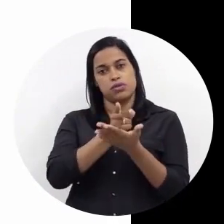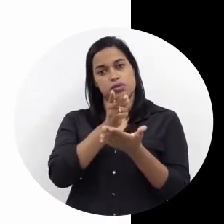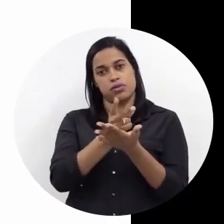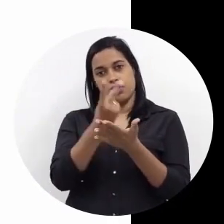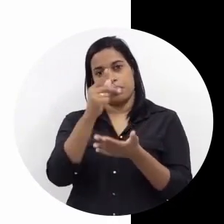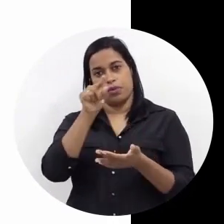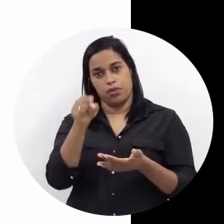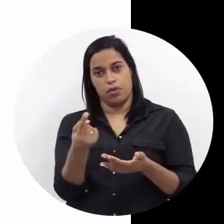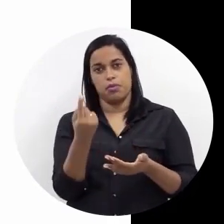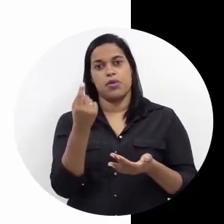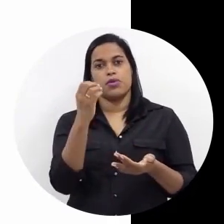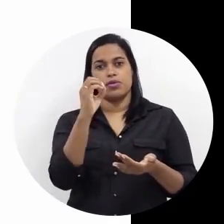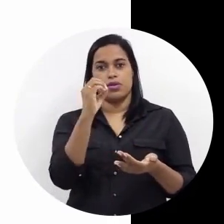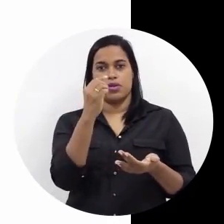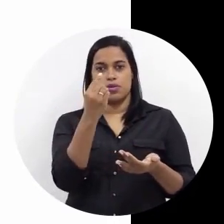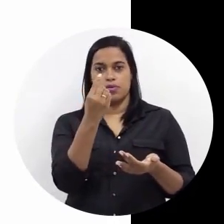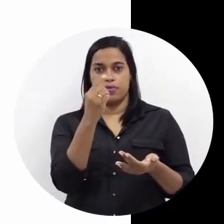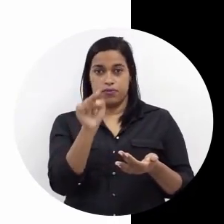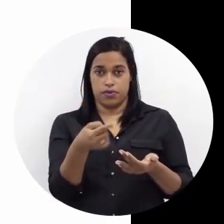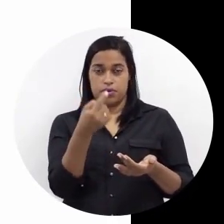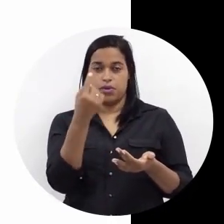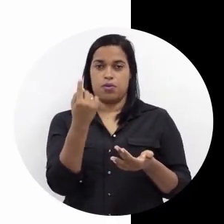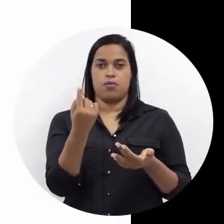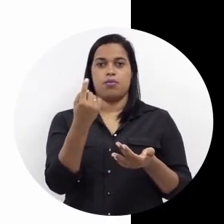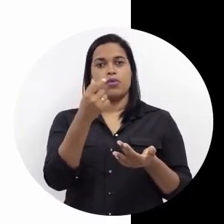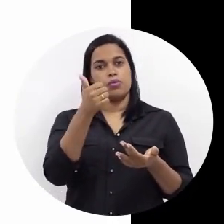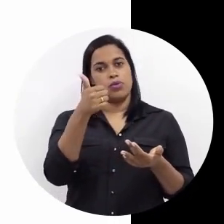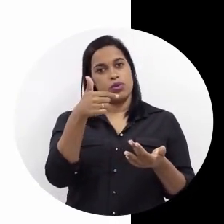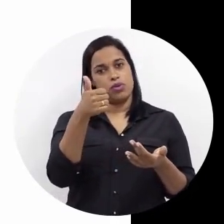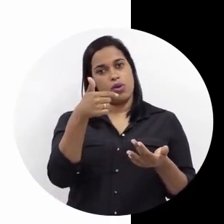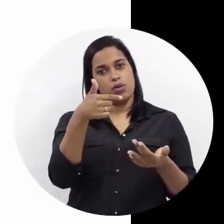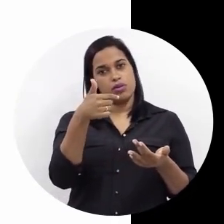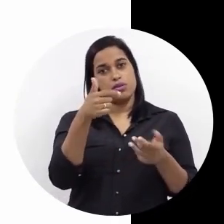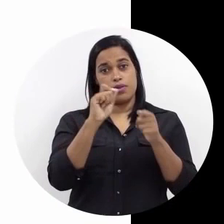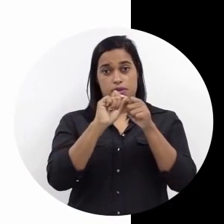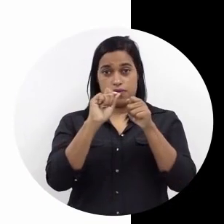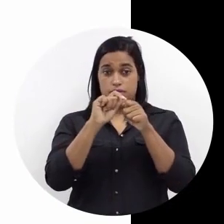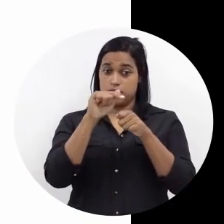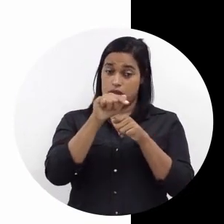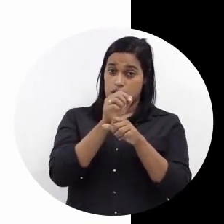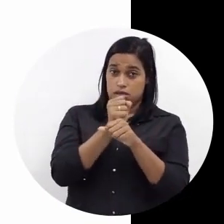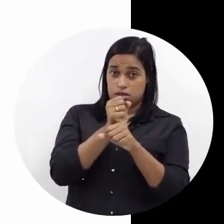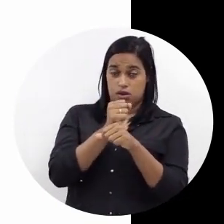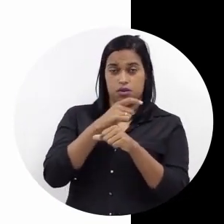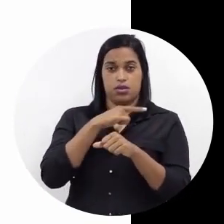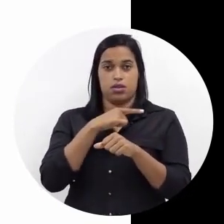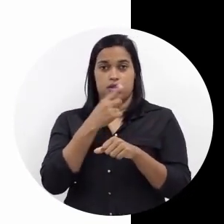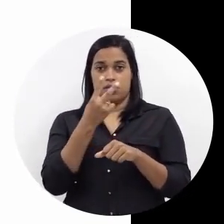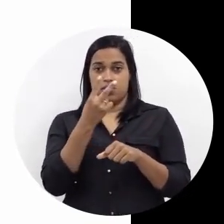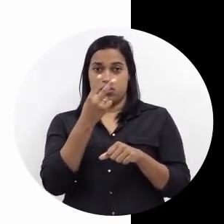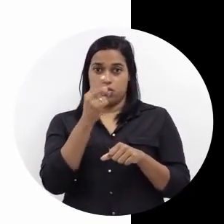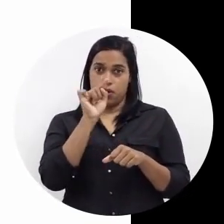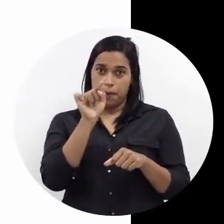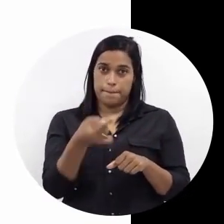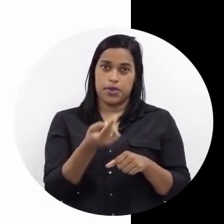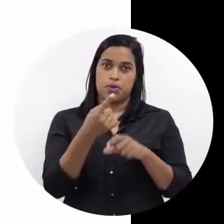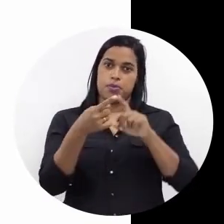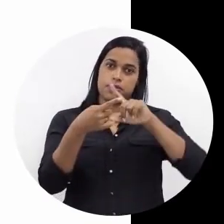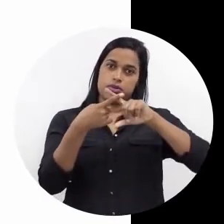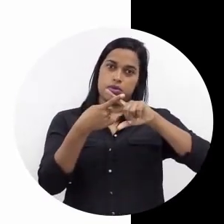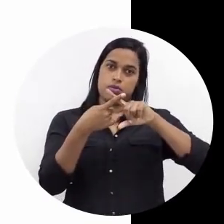.000, I por 0,1 e N por 12. Fazendo esse cálculo, nós teremos R$ 2.000, que multiplica